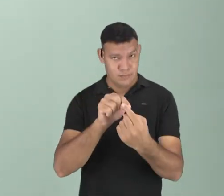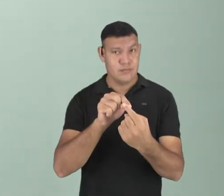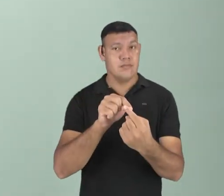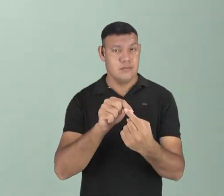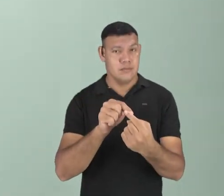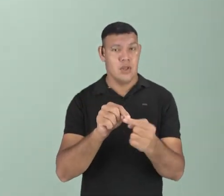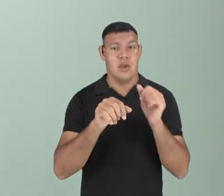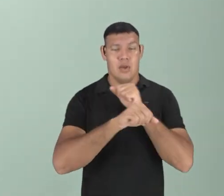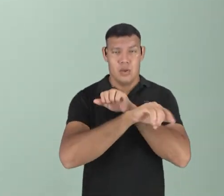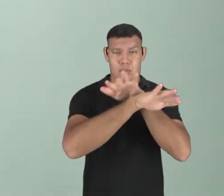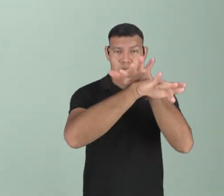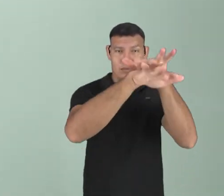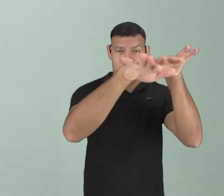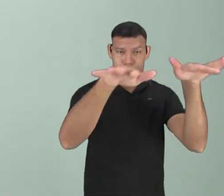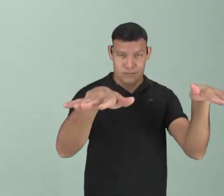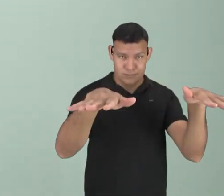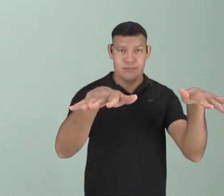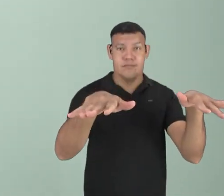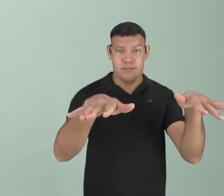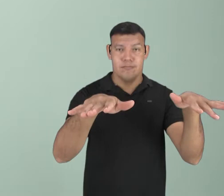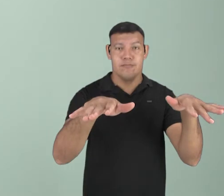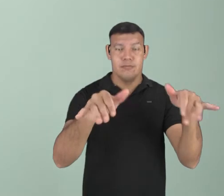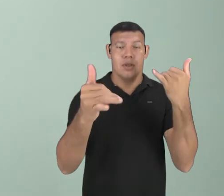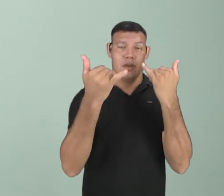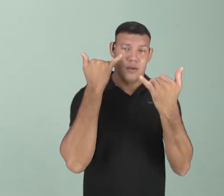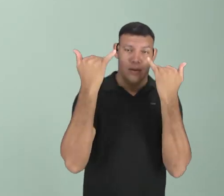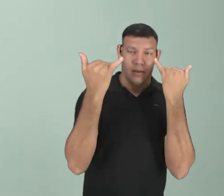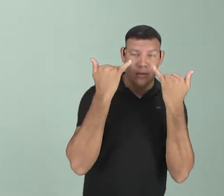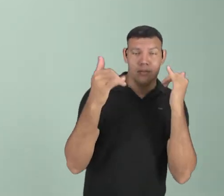é noticiar um assunto que está